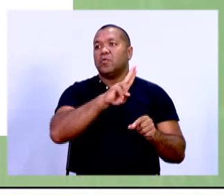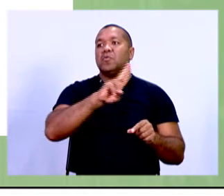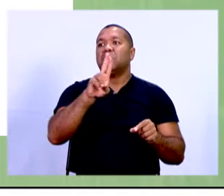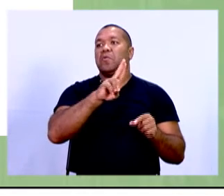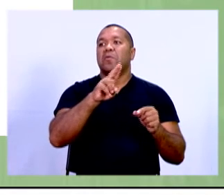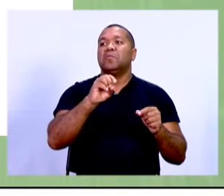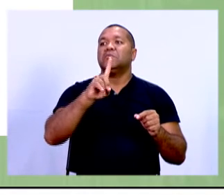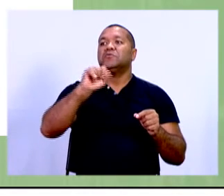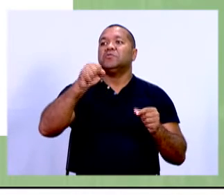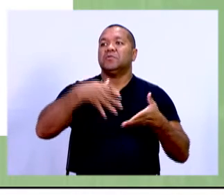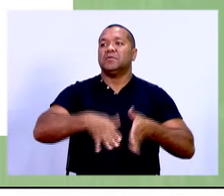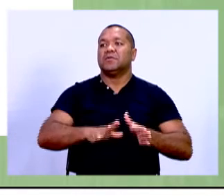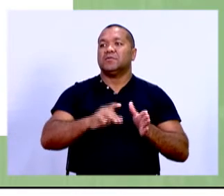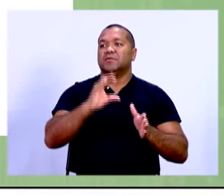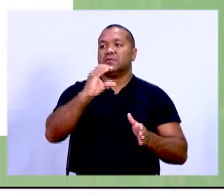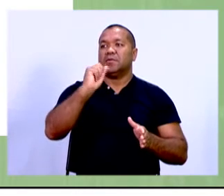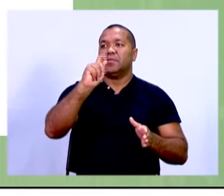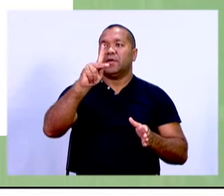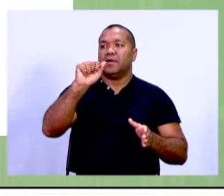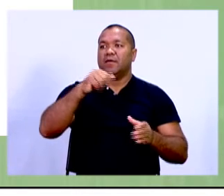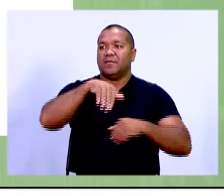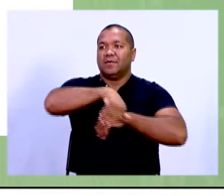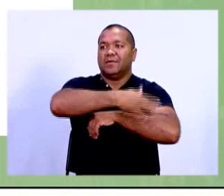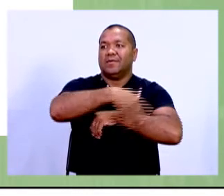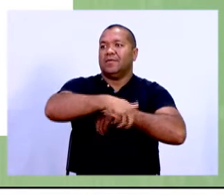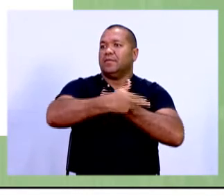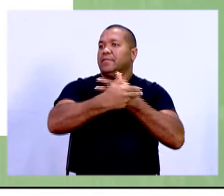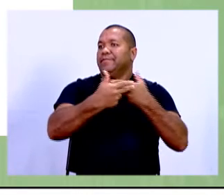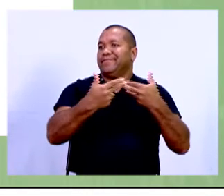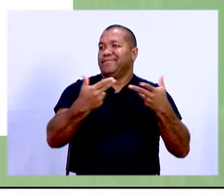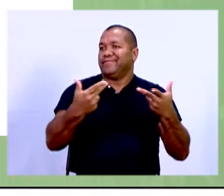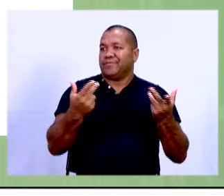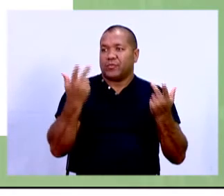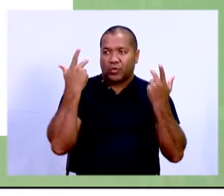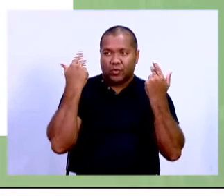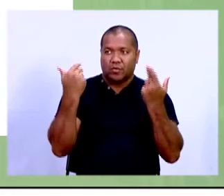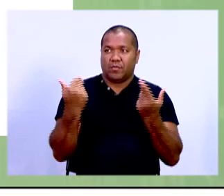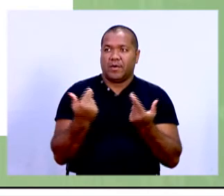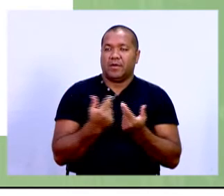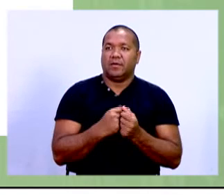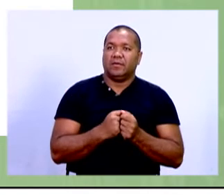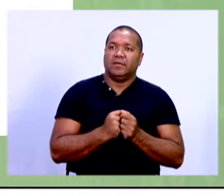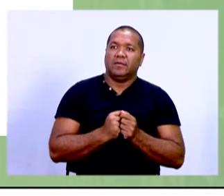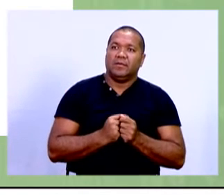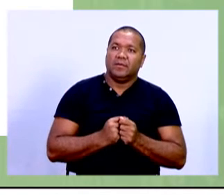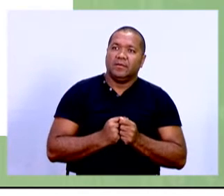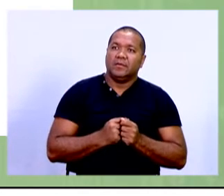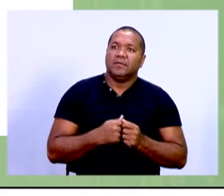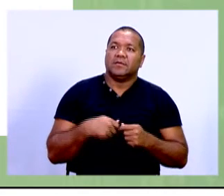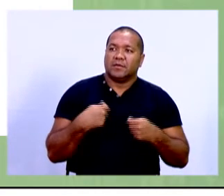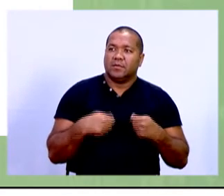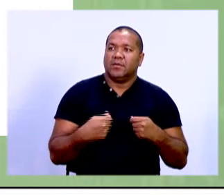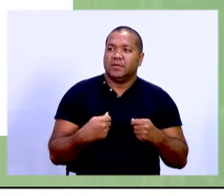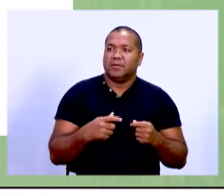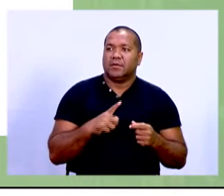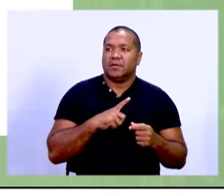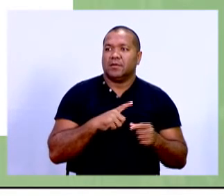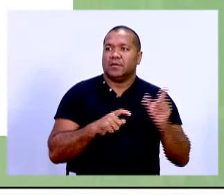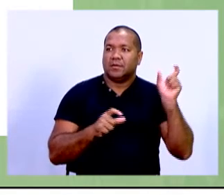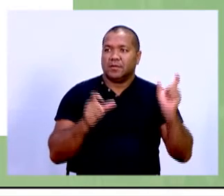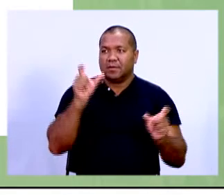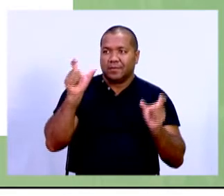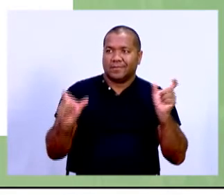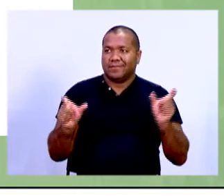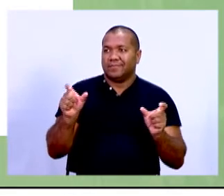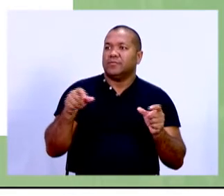de nascimento, CPF, endereço, e enfim, esses dados normais que eu vou ter que ter dos meus clientes e